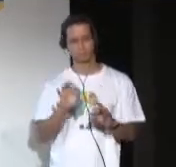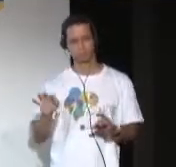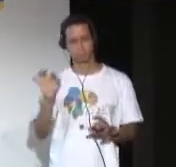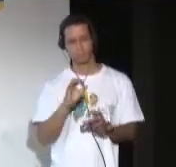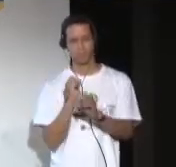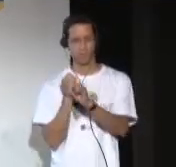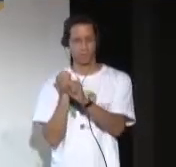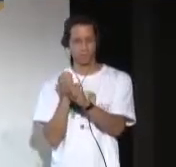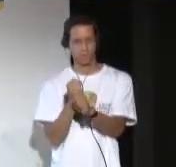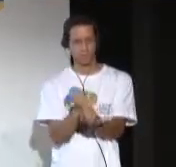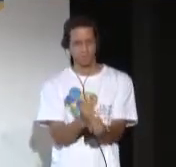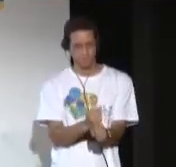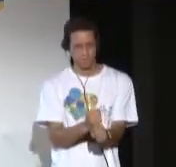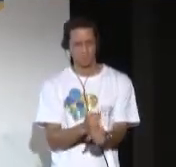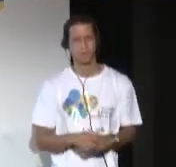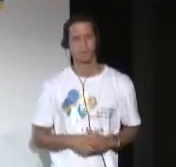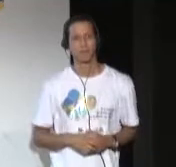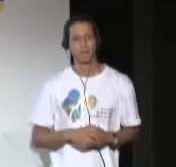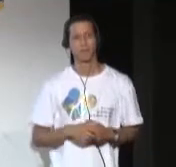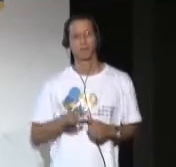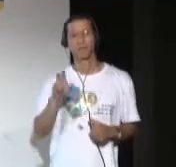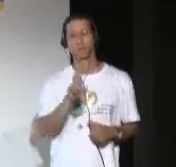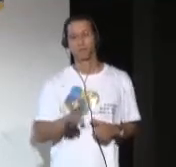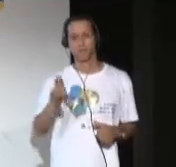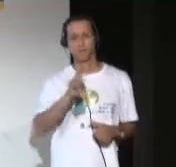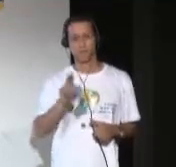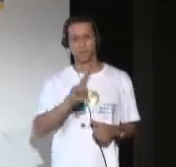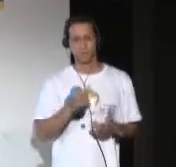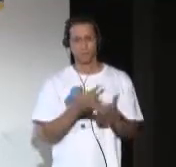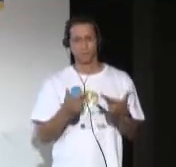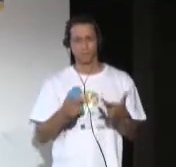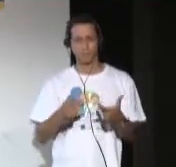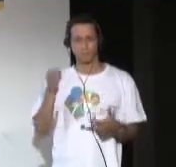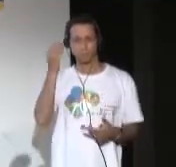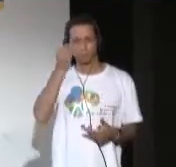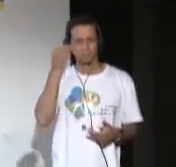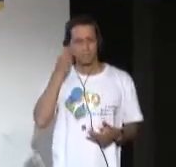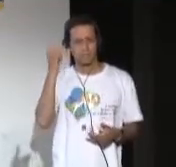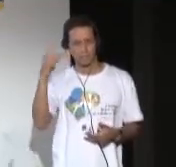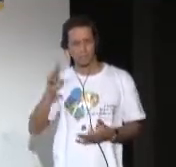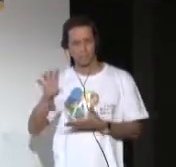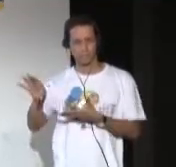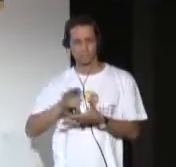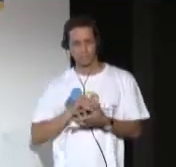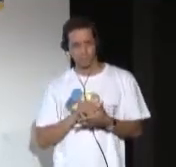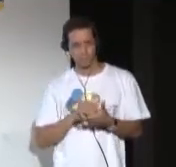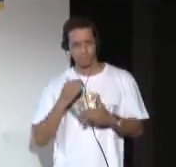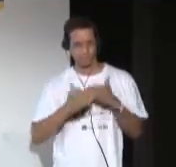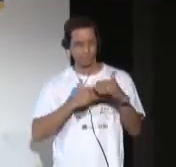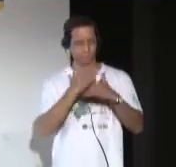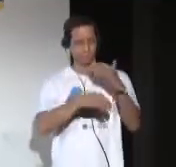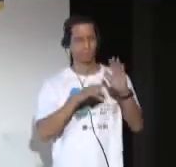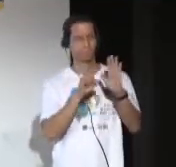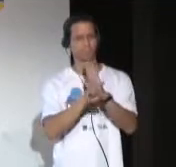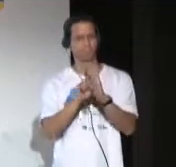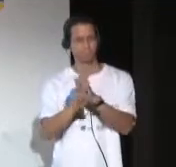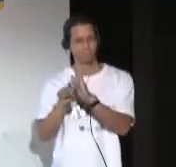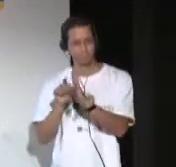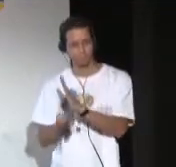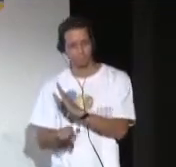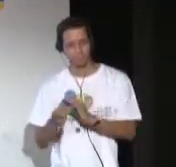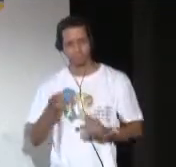Nós temos uma avaliação nacional, é uma instituição que se chama Instituição de